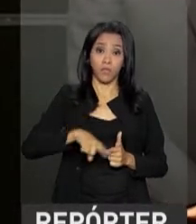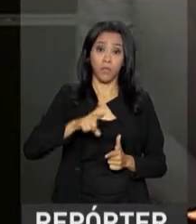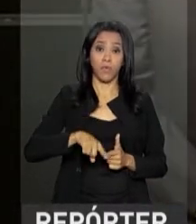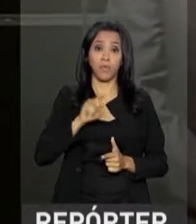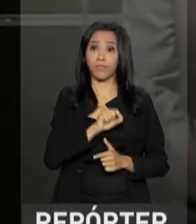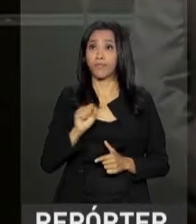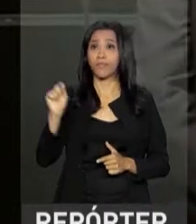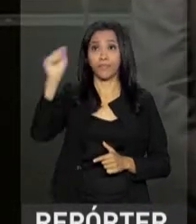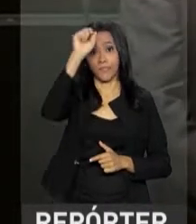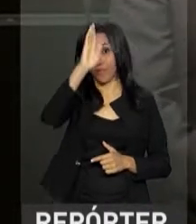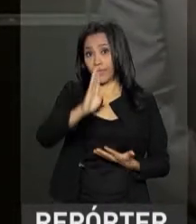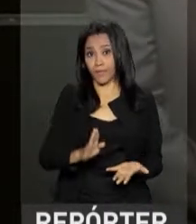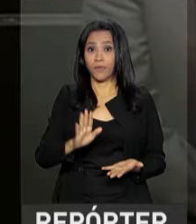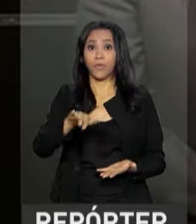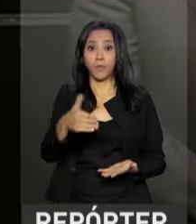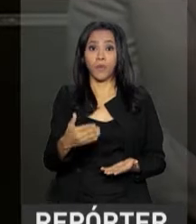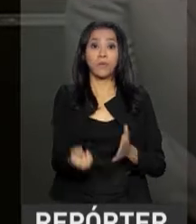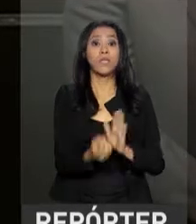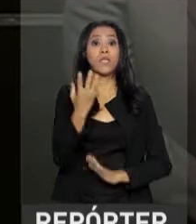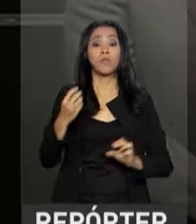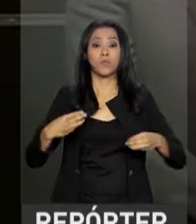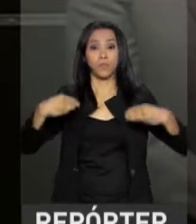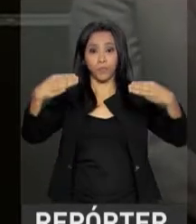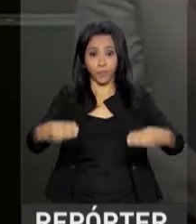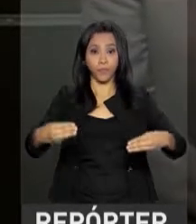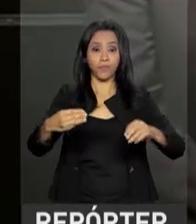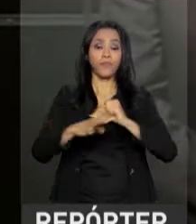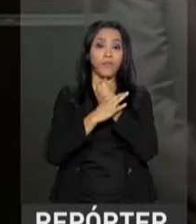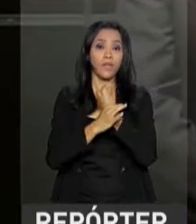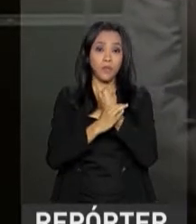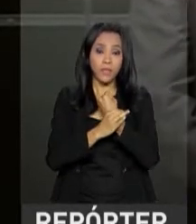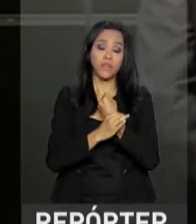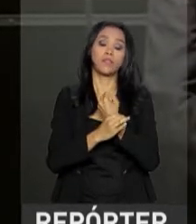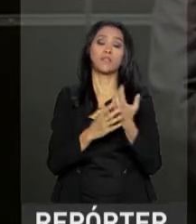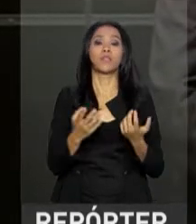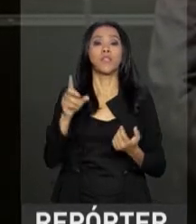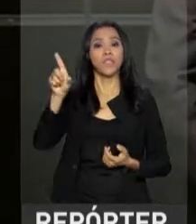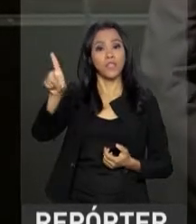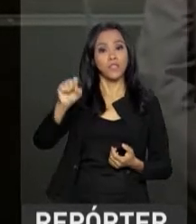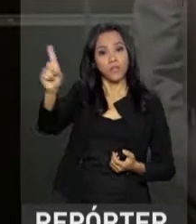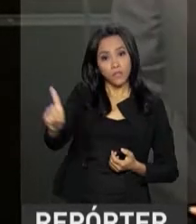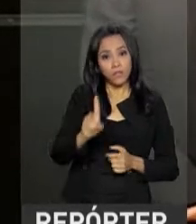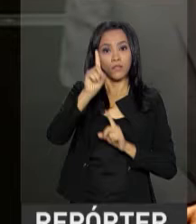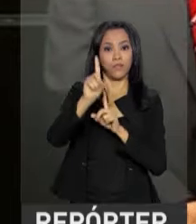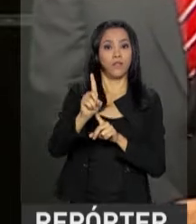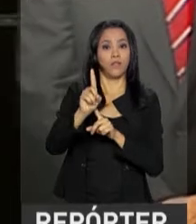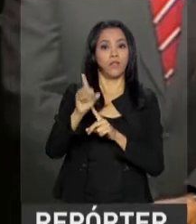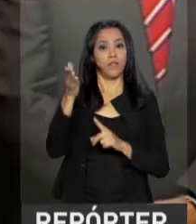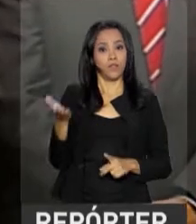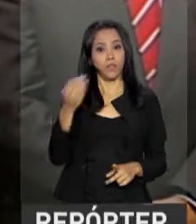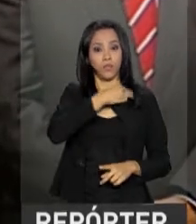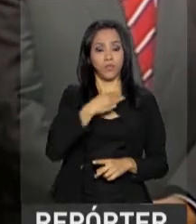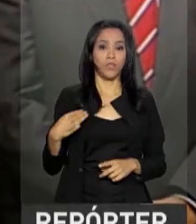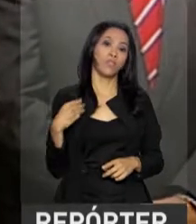medida em que criamos o ministério da segurança pública e nomeamos o ministro al juma parece tarefa